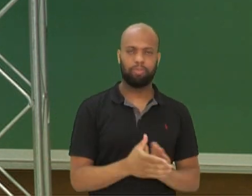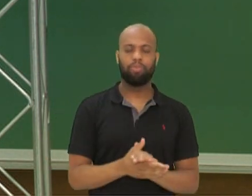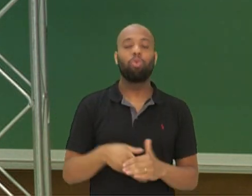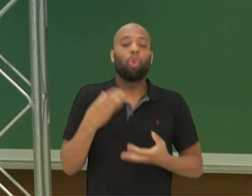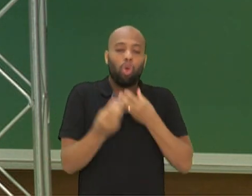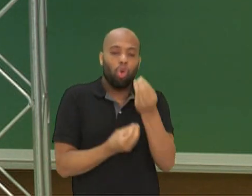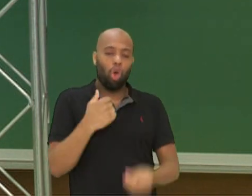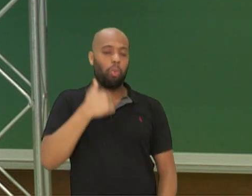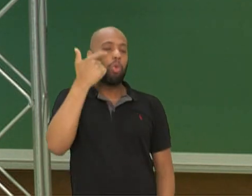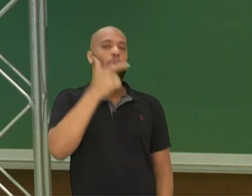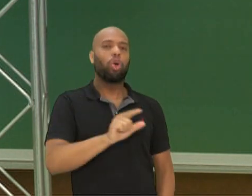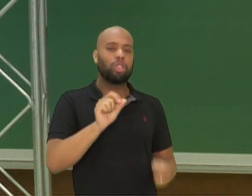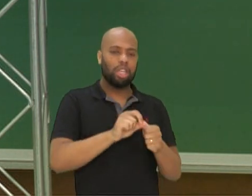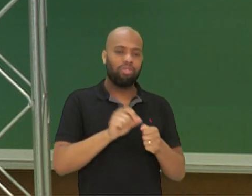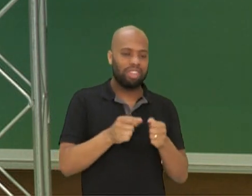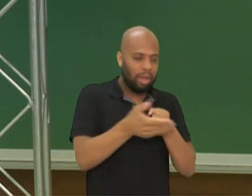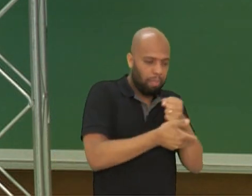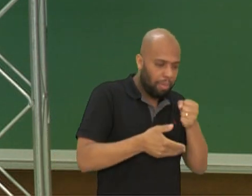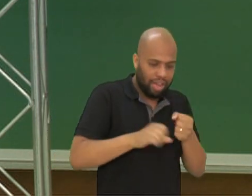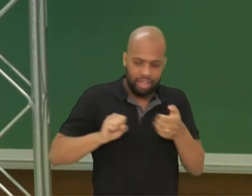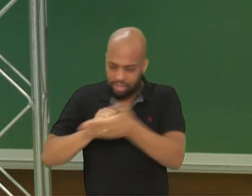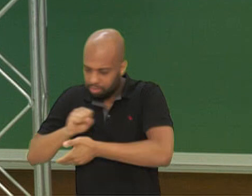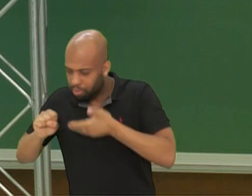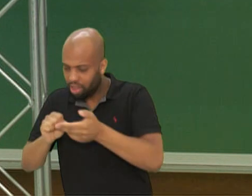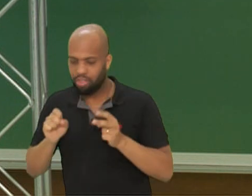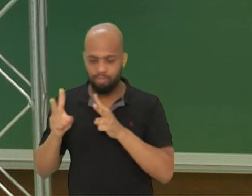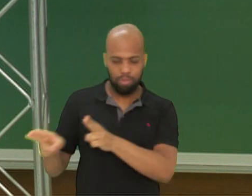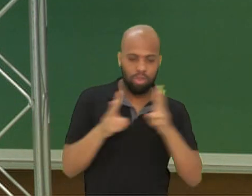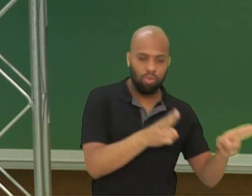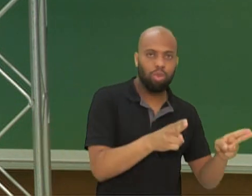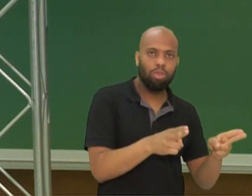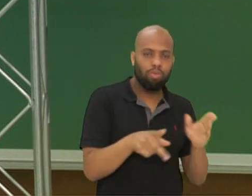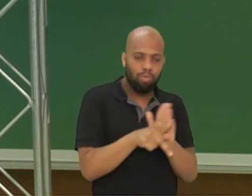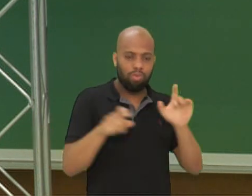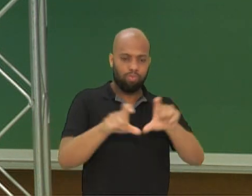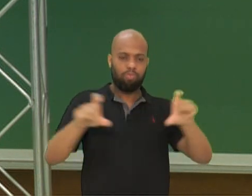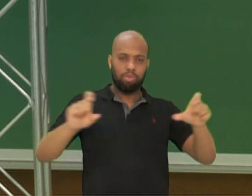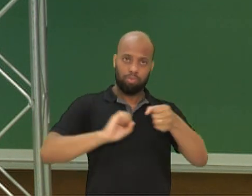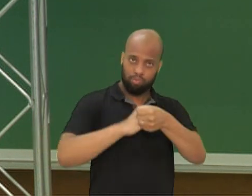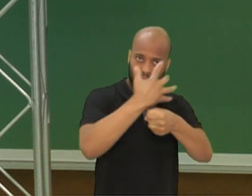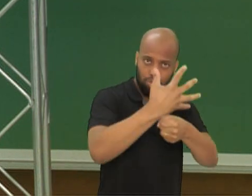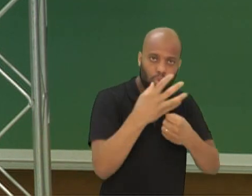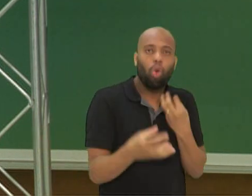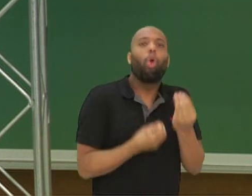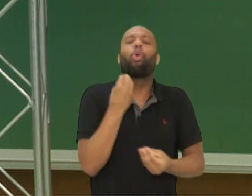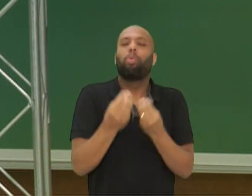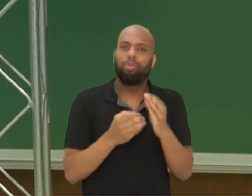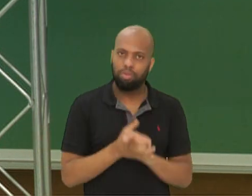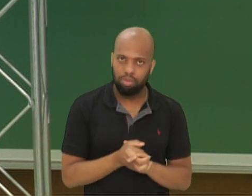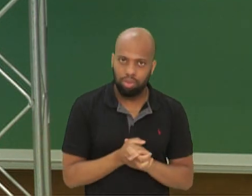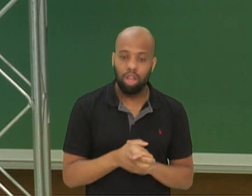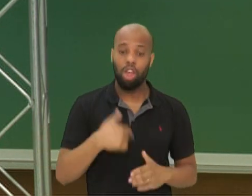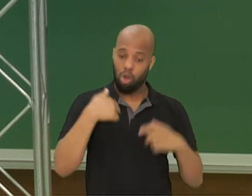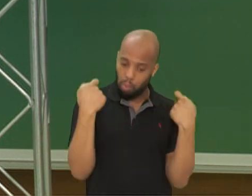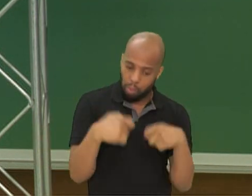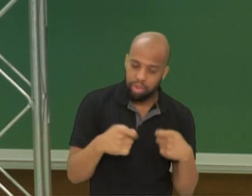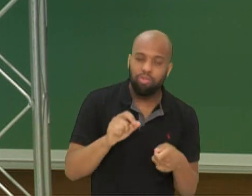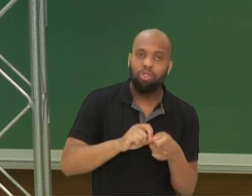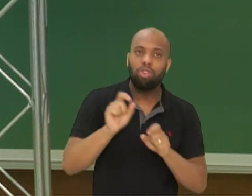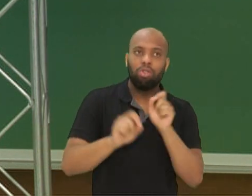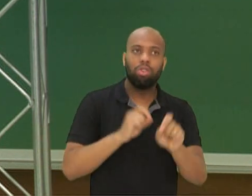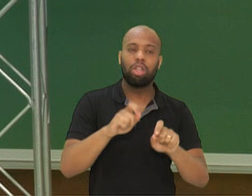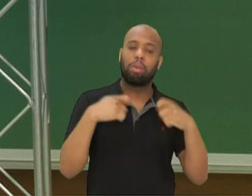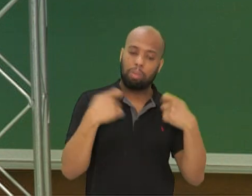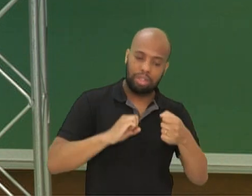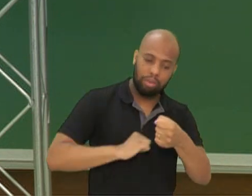exponencial, eu preciso ter aqui uma potência com a base 7. E como você vai encontrar uma potência